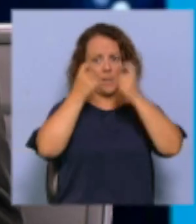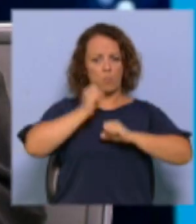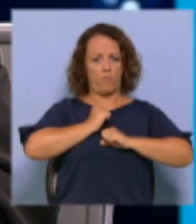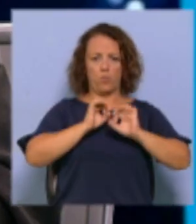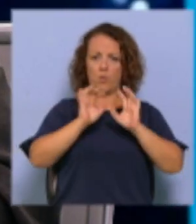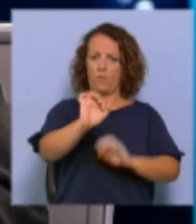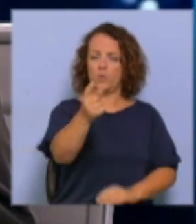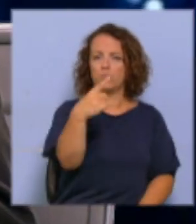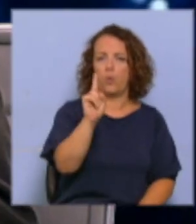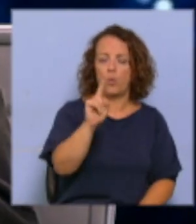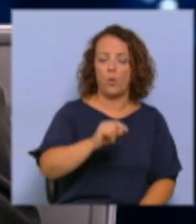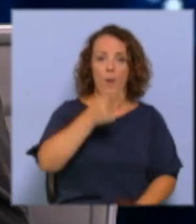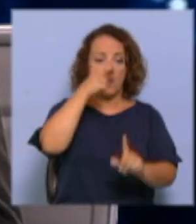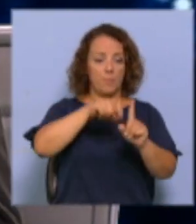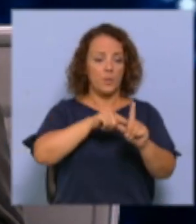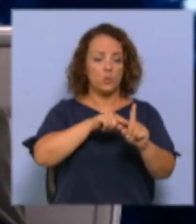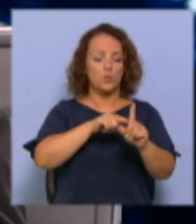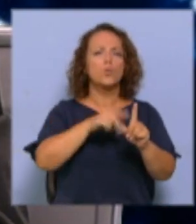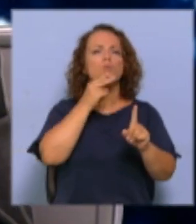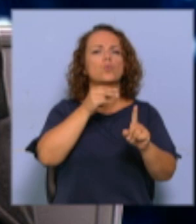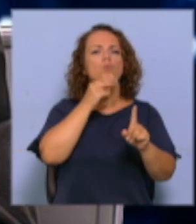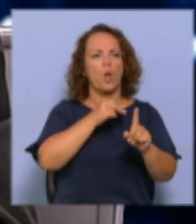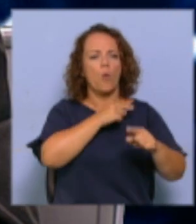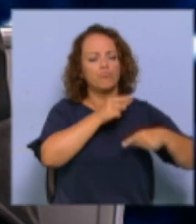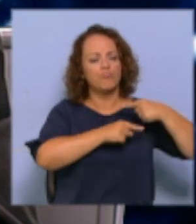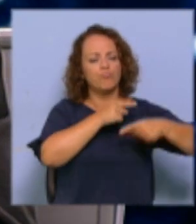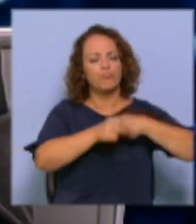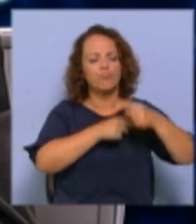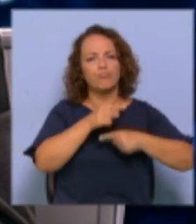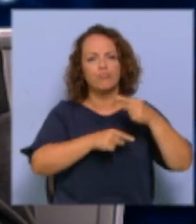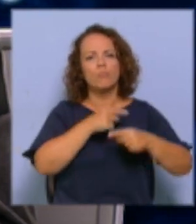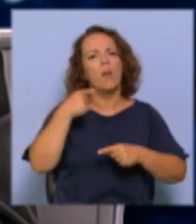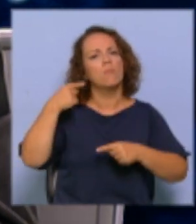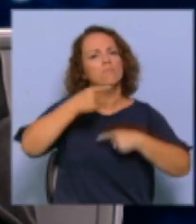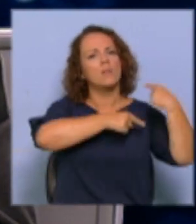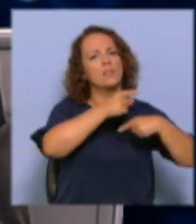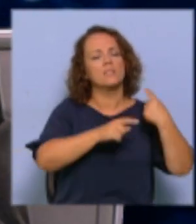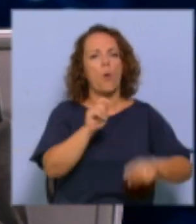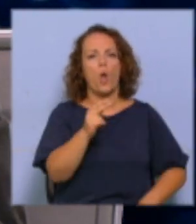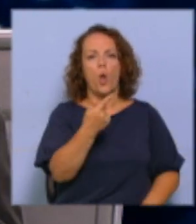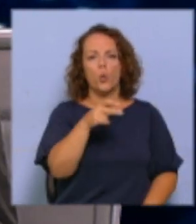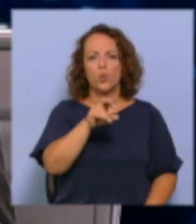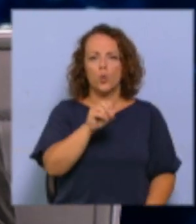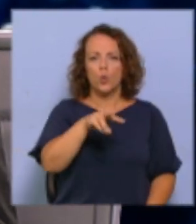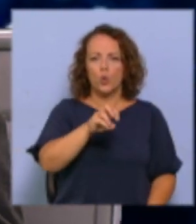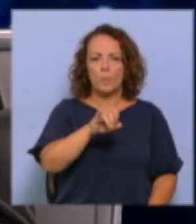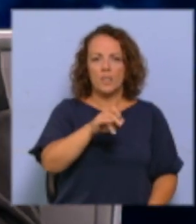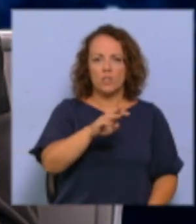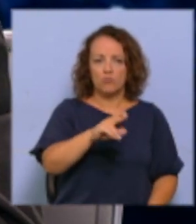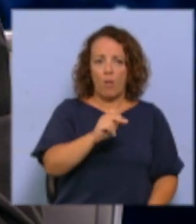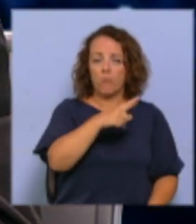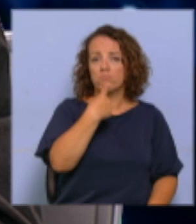judeu ligado às tradições deuteronomistas da lei diria, os meus caminhos são os de